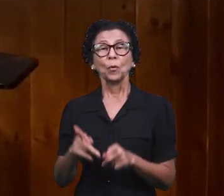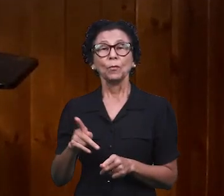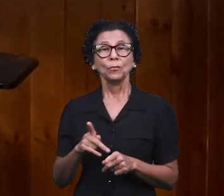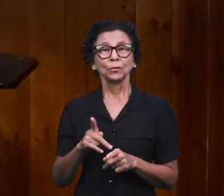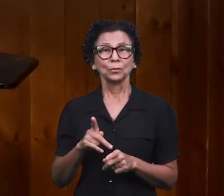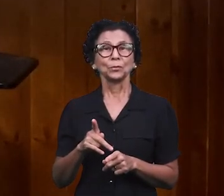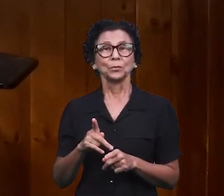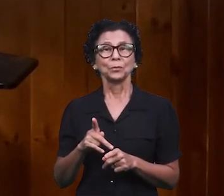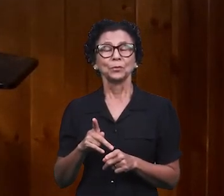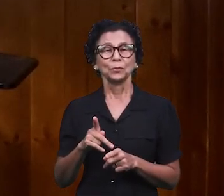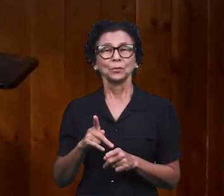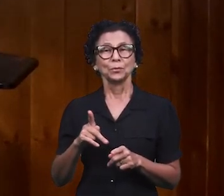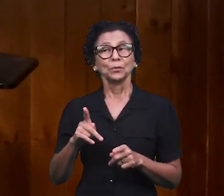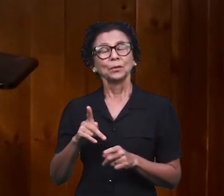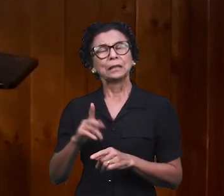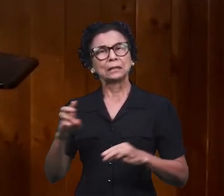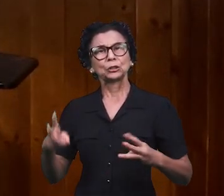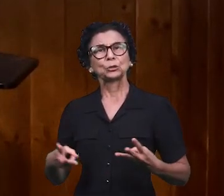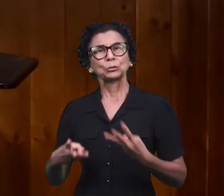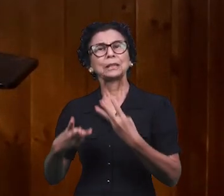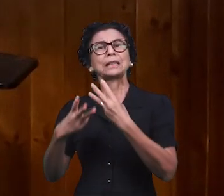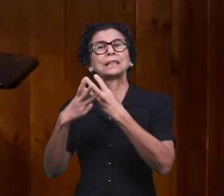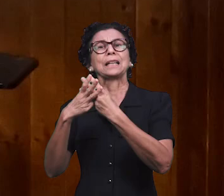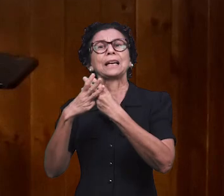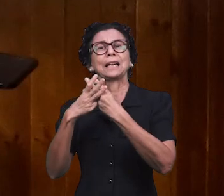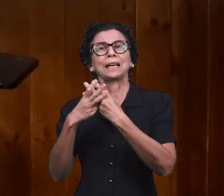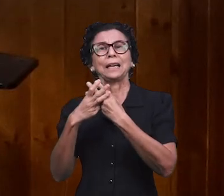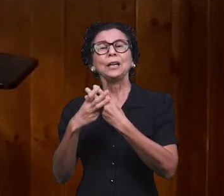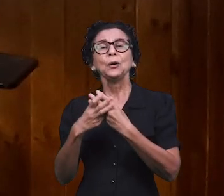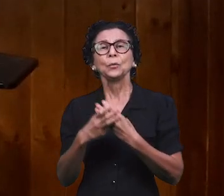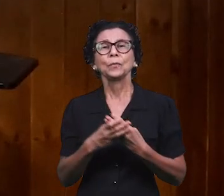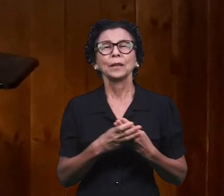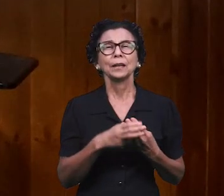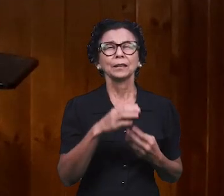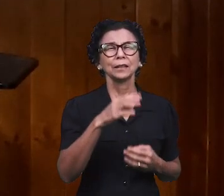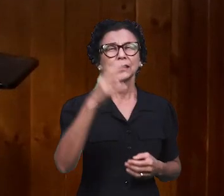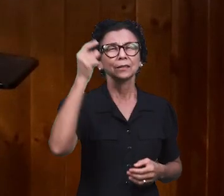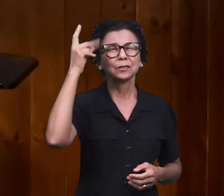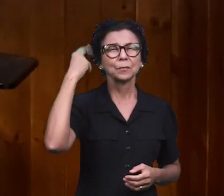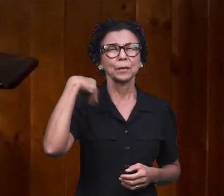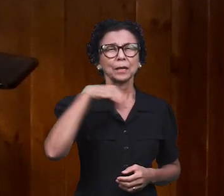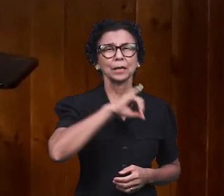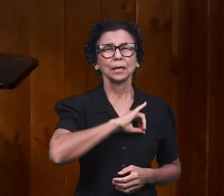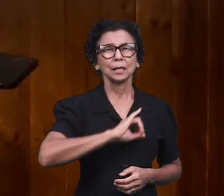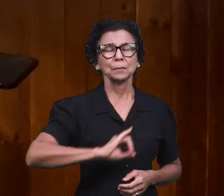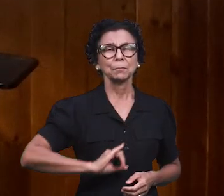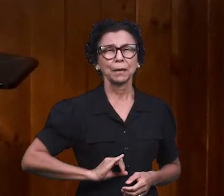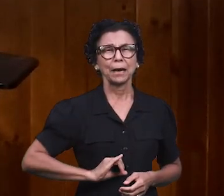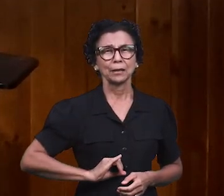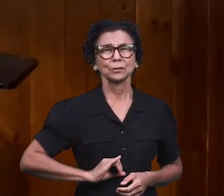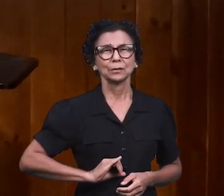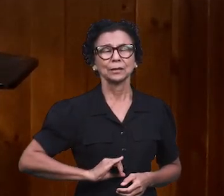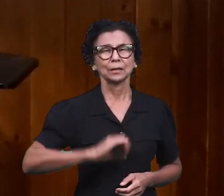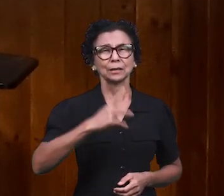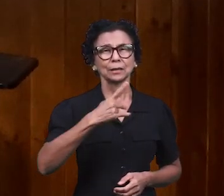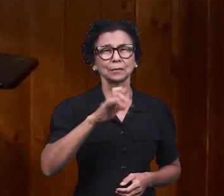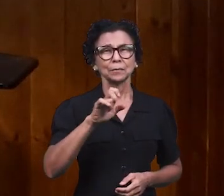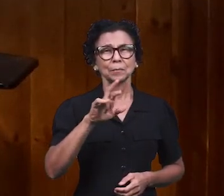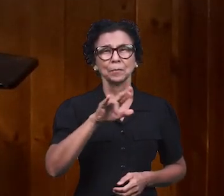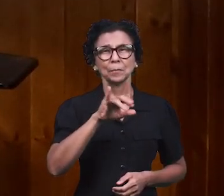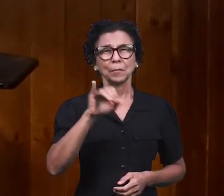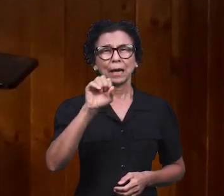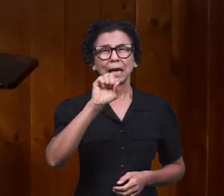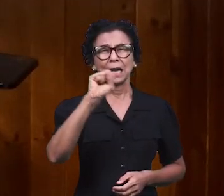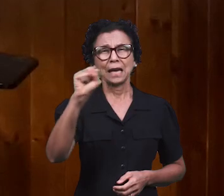Império Persa, quando foram livrados do extermínio que foi planejado, os irmãos se lembram, né?